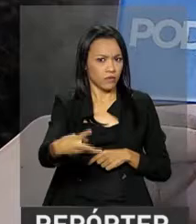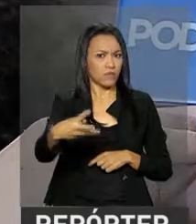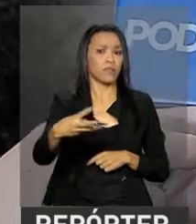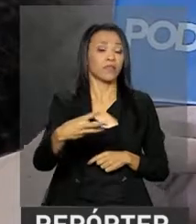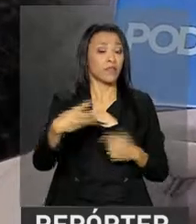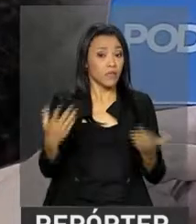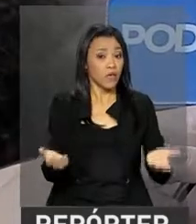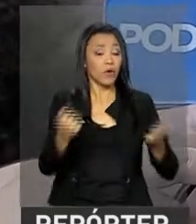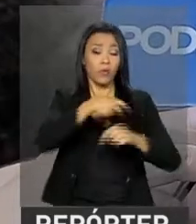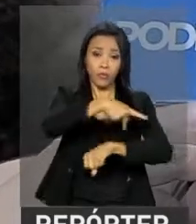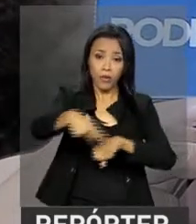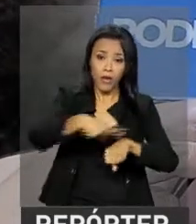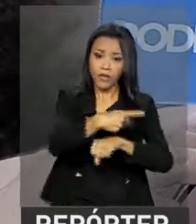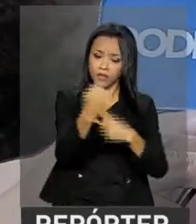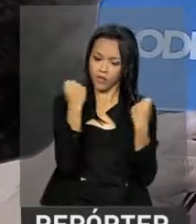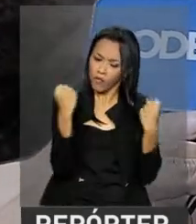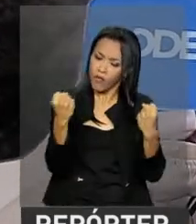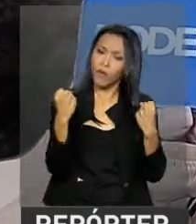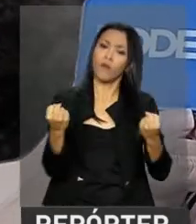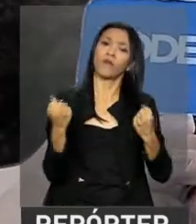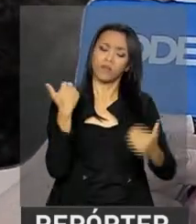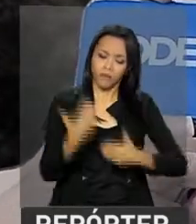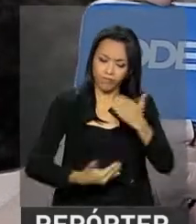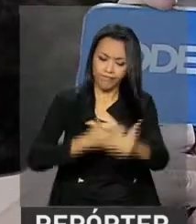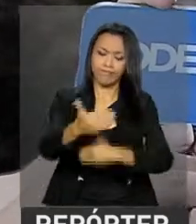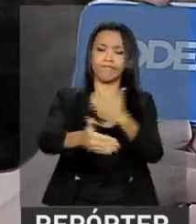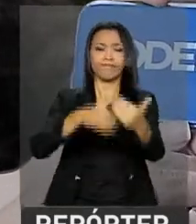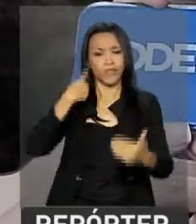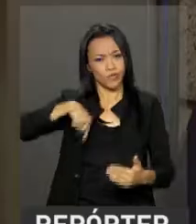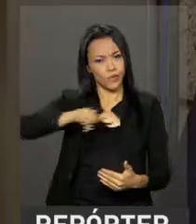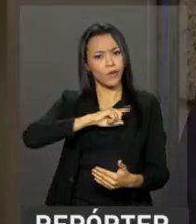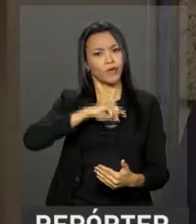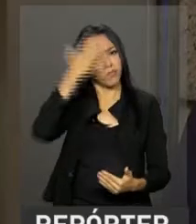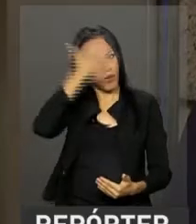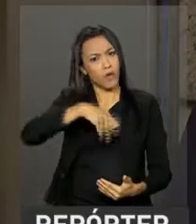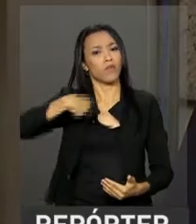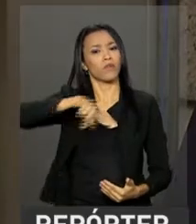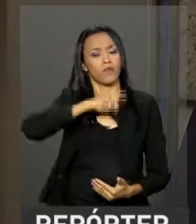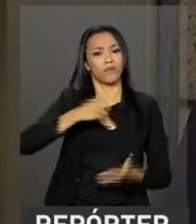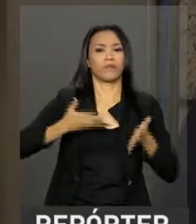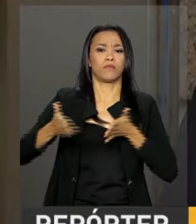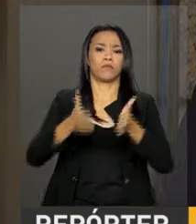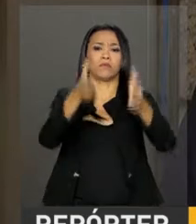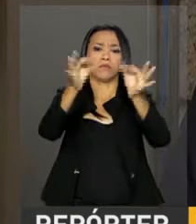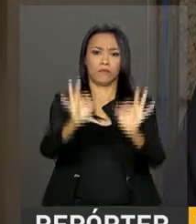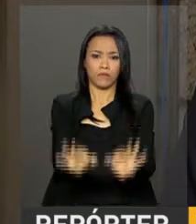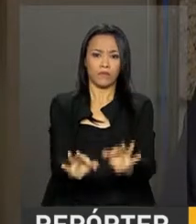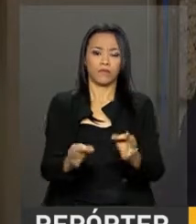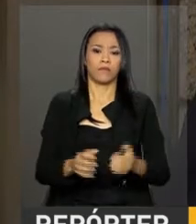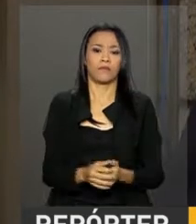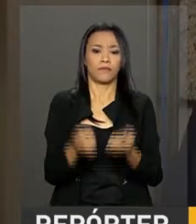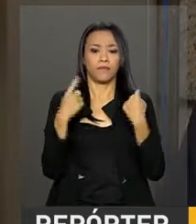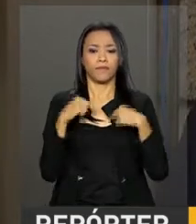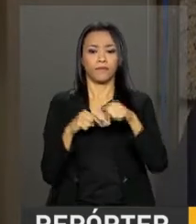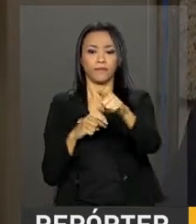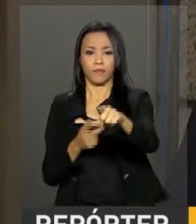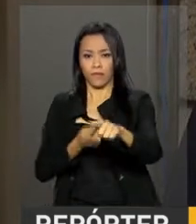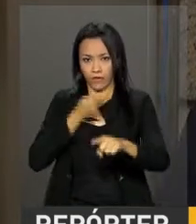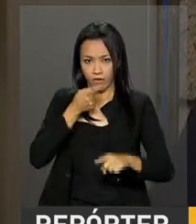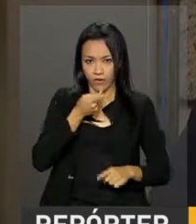país está forte, o país está crescendo, o que mostra que nós estamos na direção certa. Mostra que nós